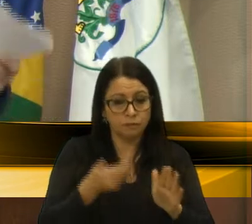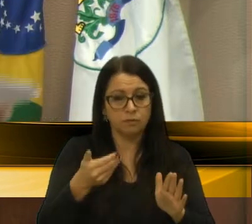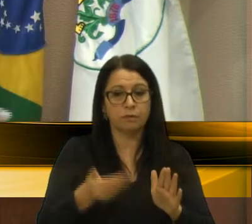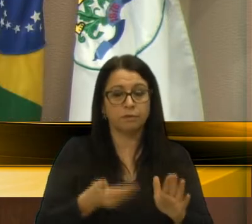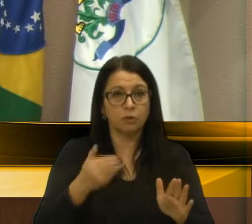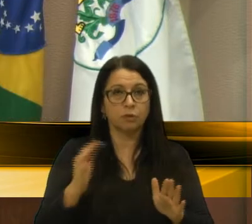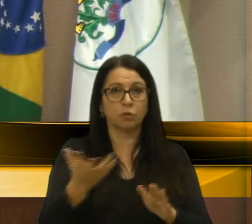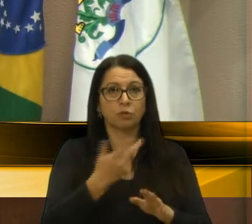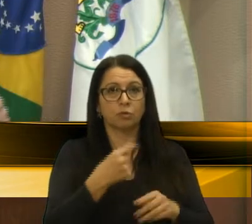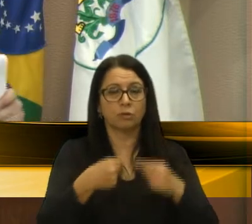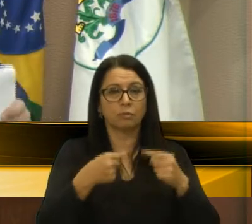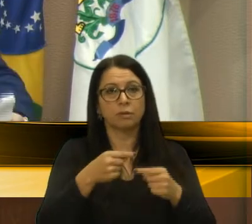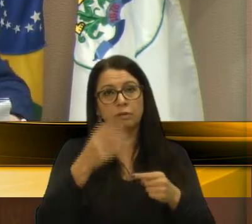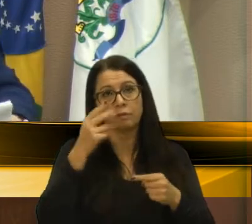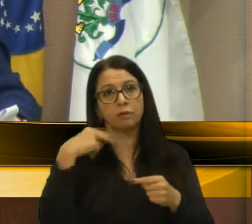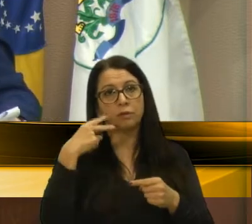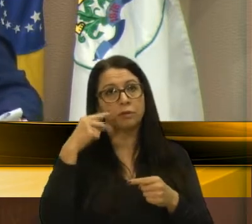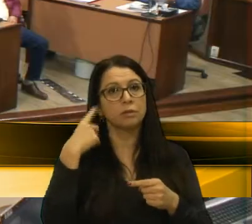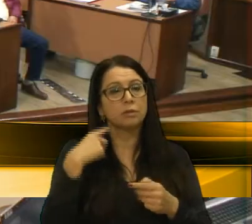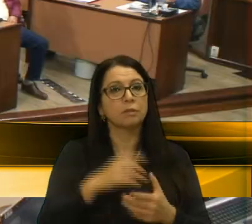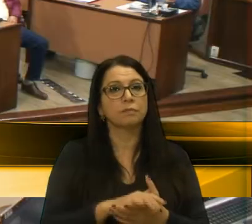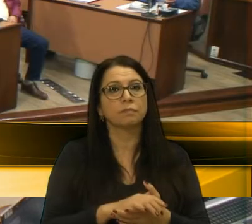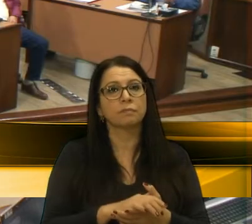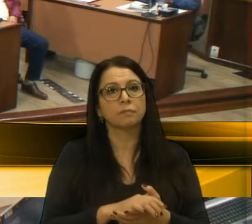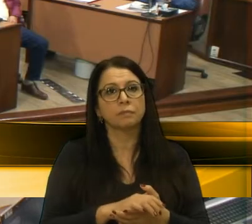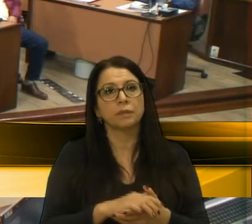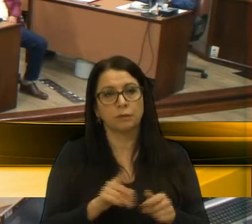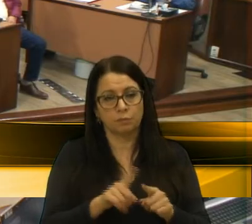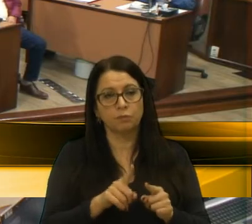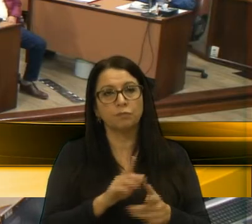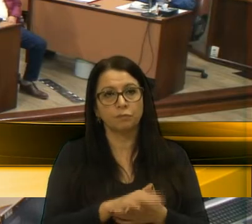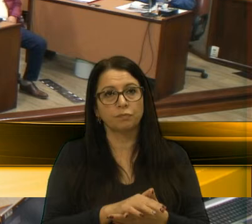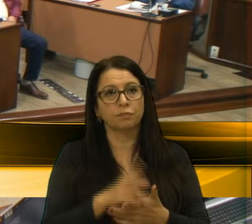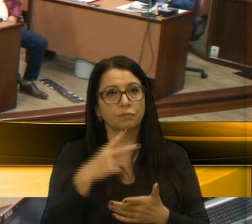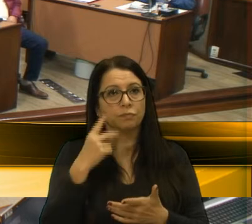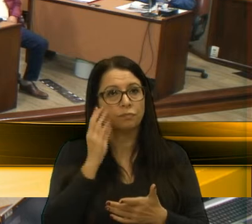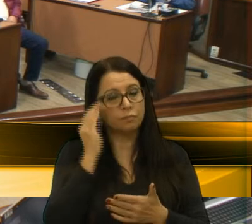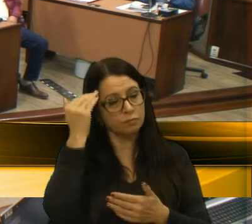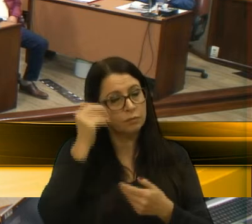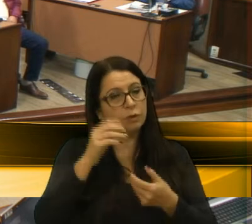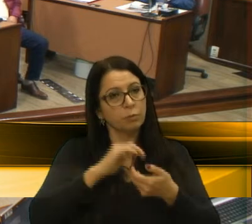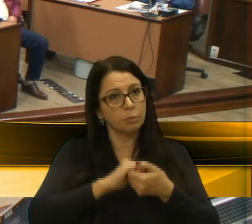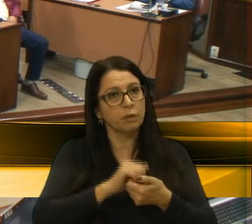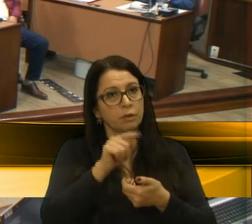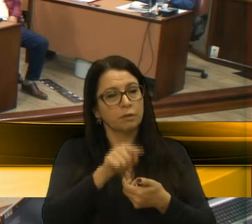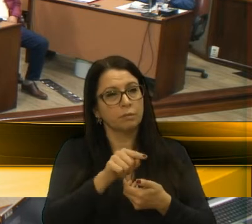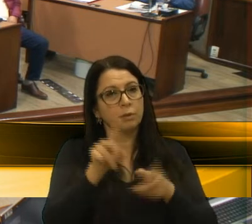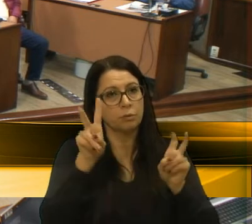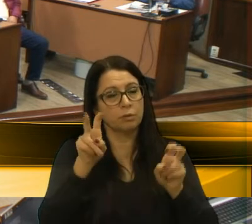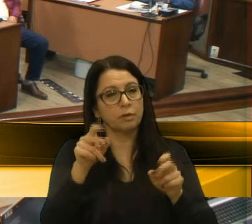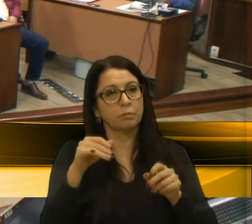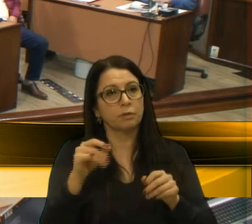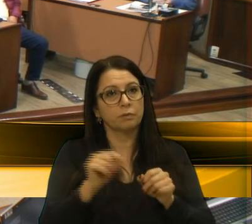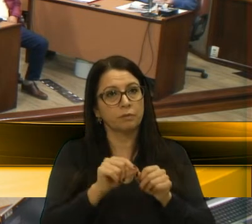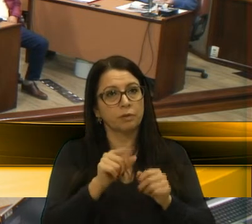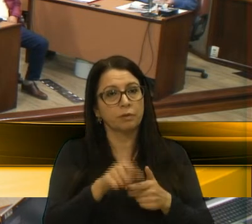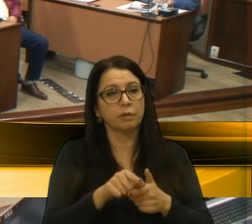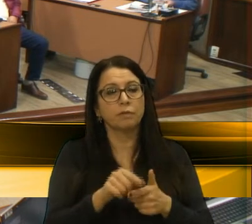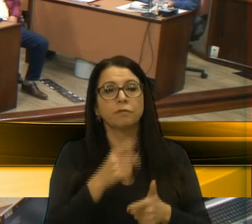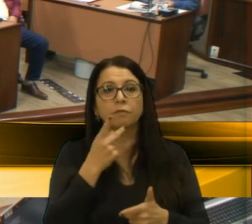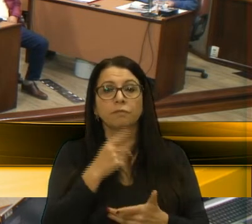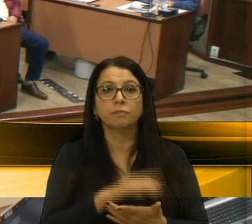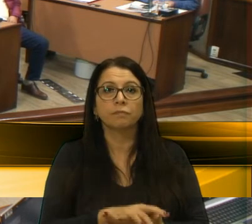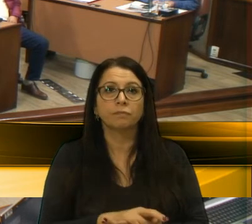de todo esse debate. Vereador Denise. Bom, também, vereador Felipe, lhe cumprimentar pelo tema abordado e dizer